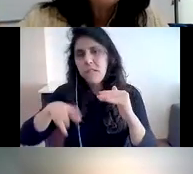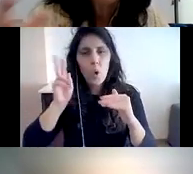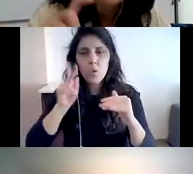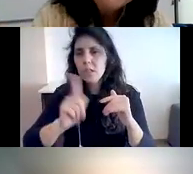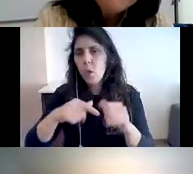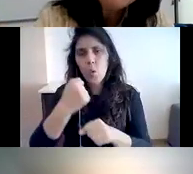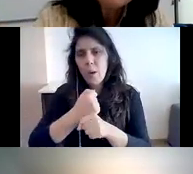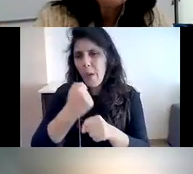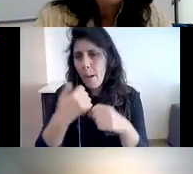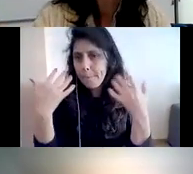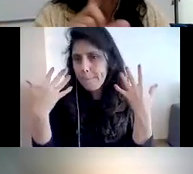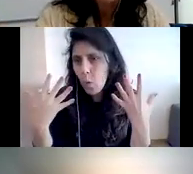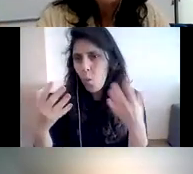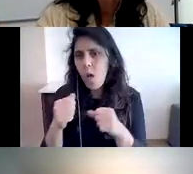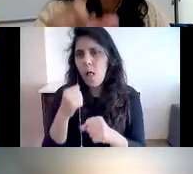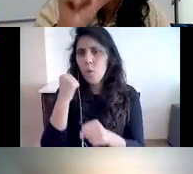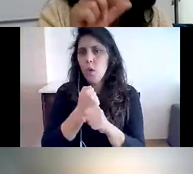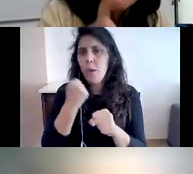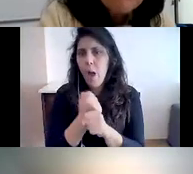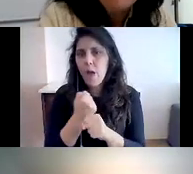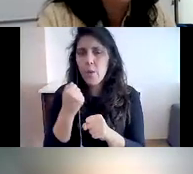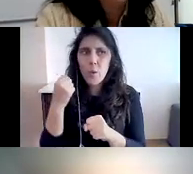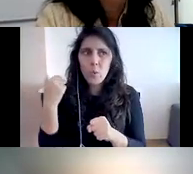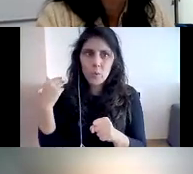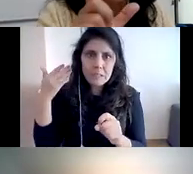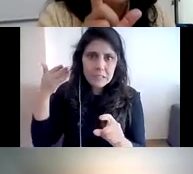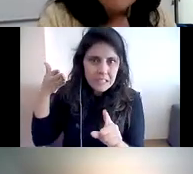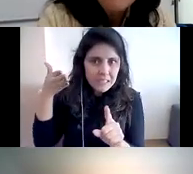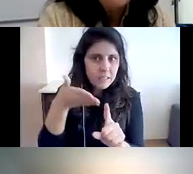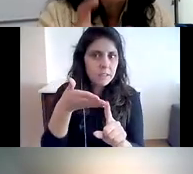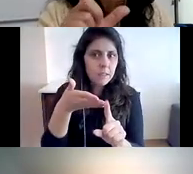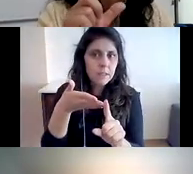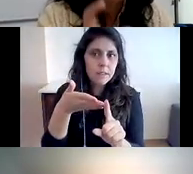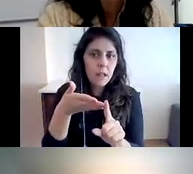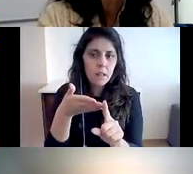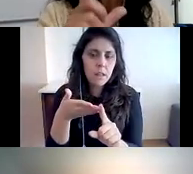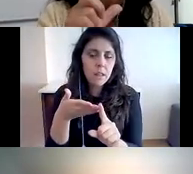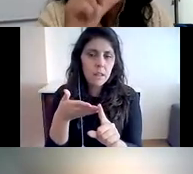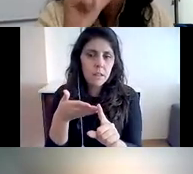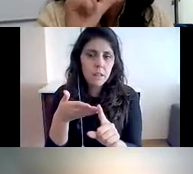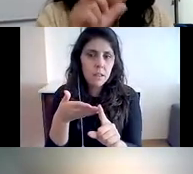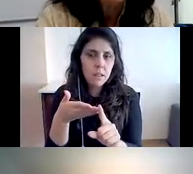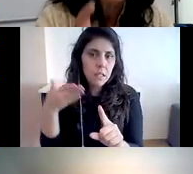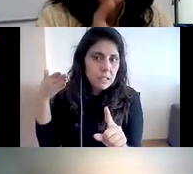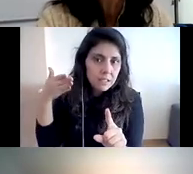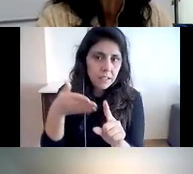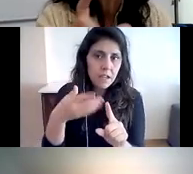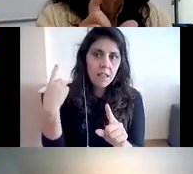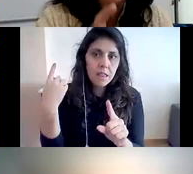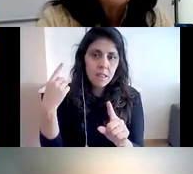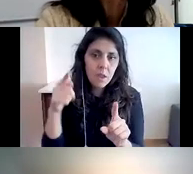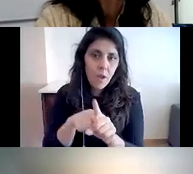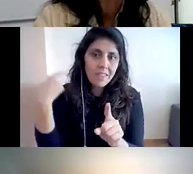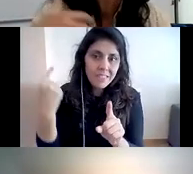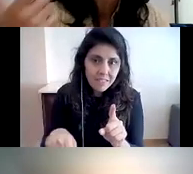trabalho manual e de trabalho que é central, que tem uma relevância e um